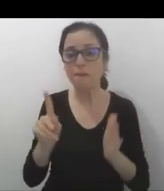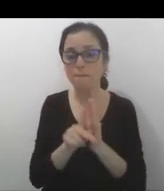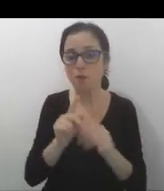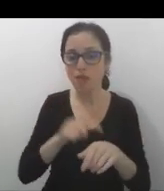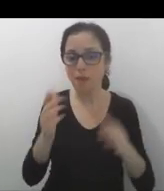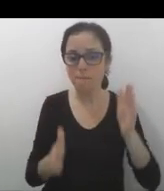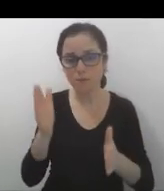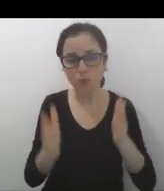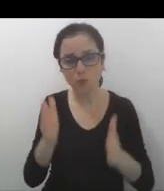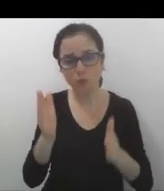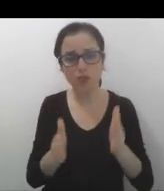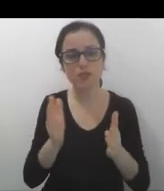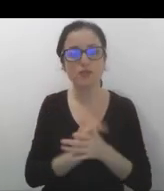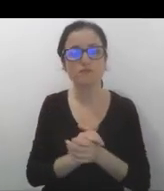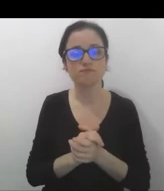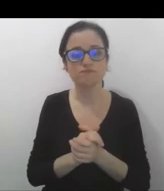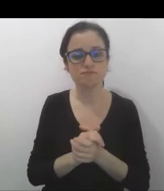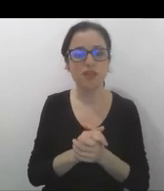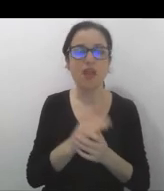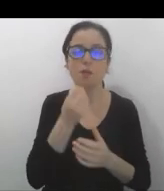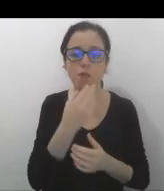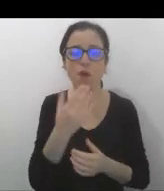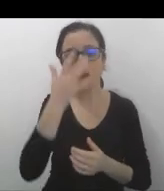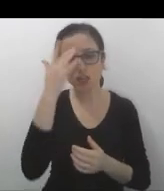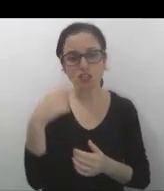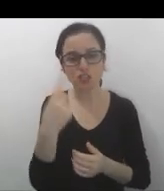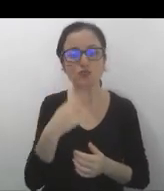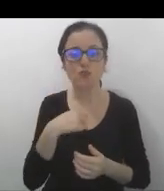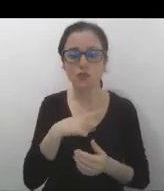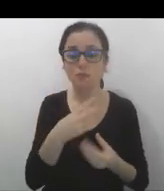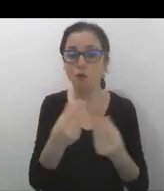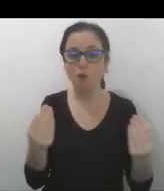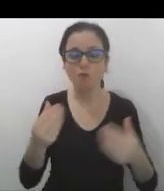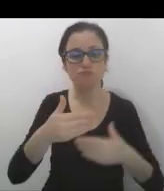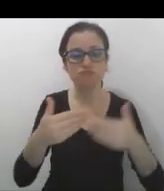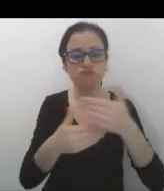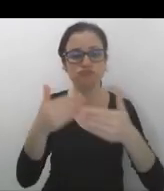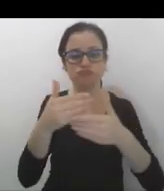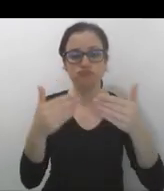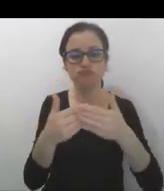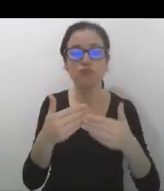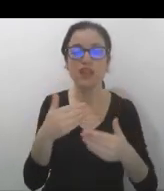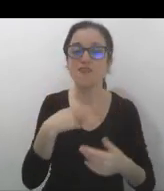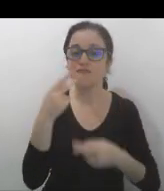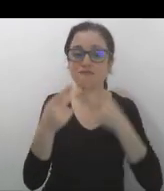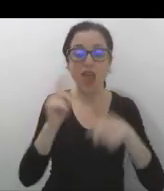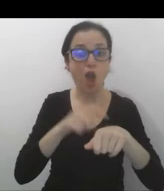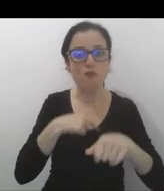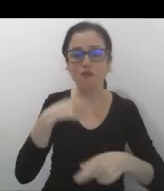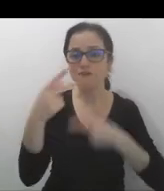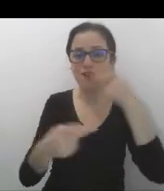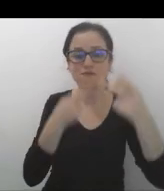para as escolas de design do período, né? Ah, pronto, gente, era só, eu tenho um monte de imagem,